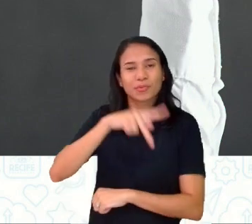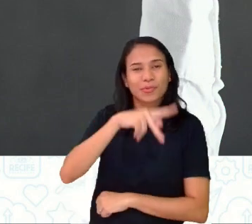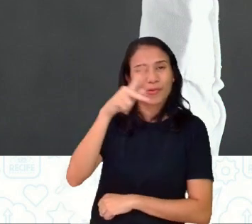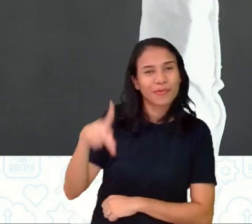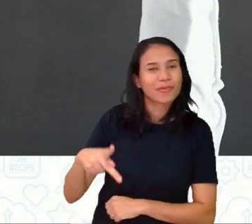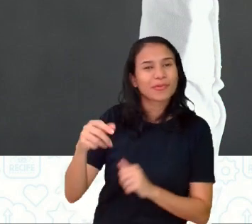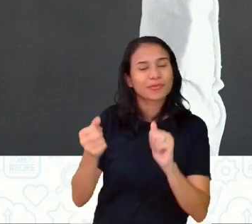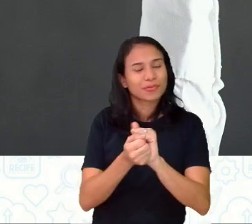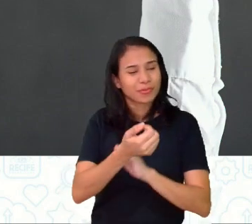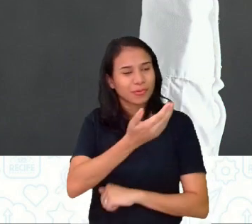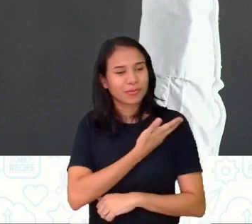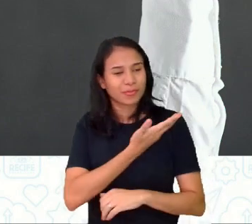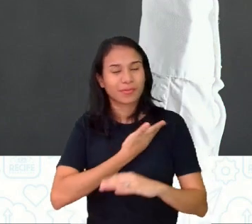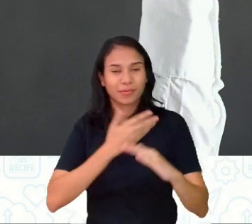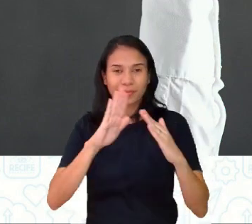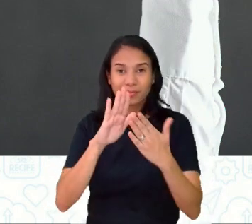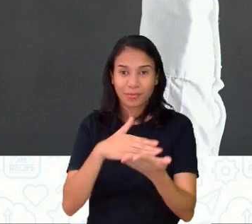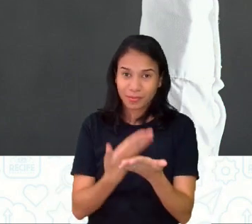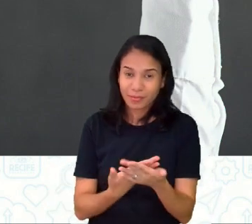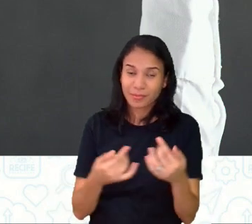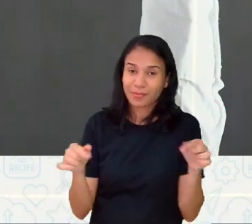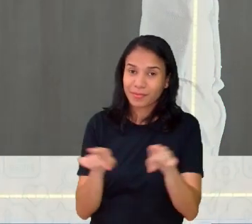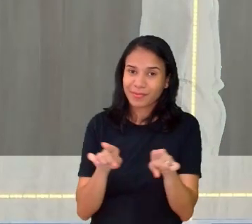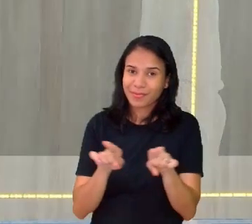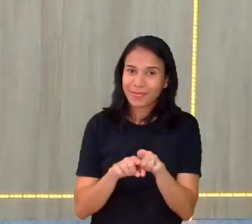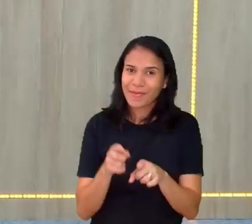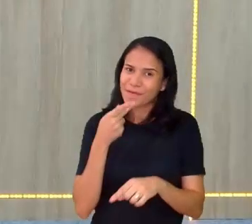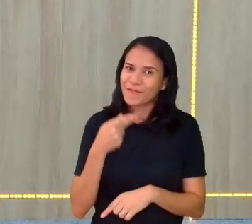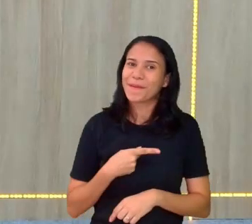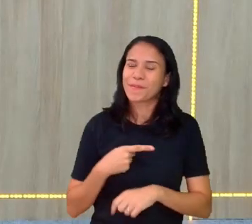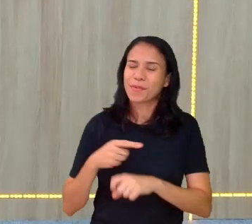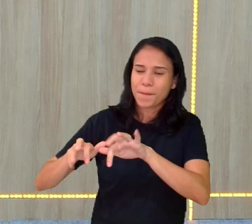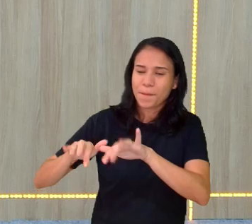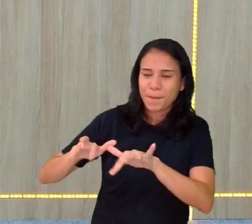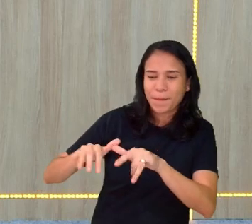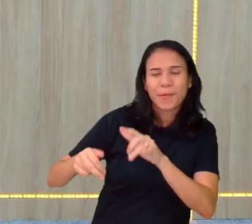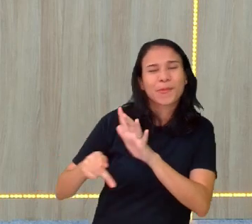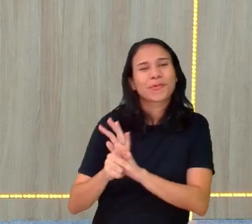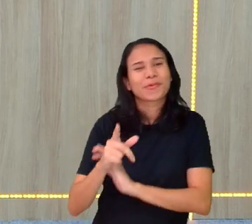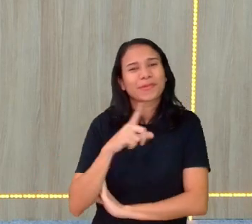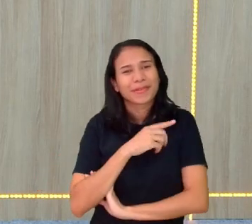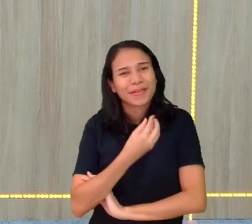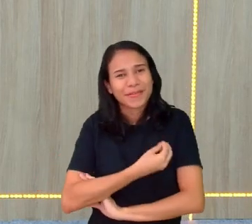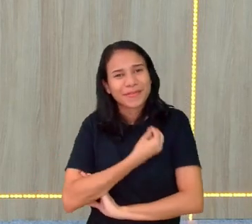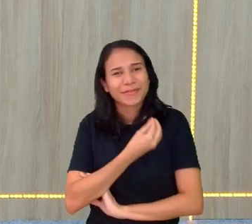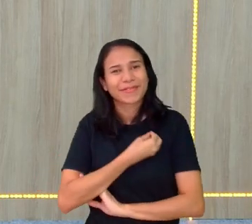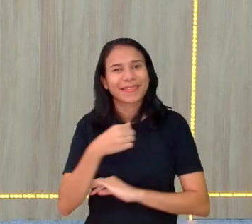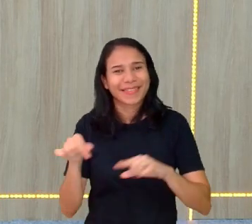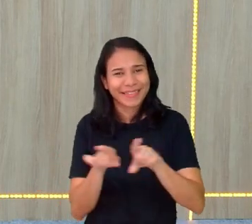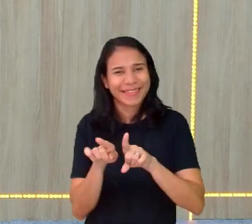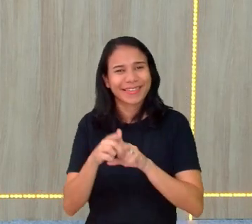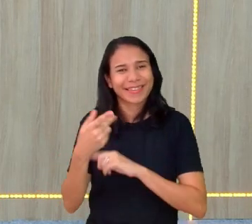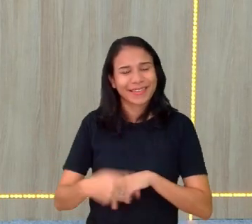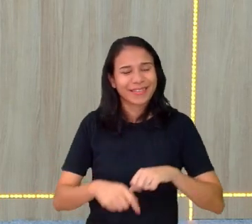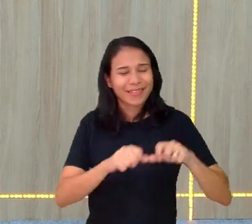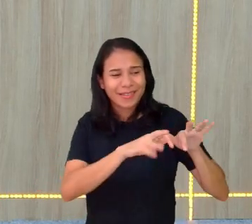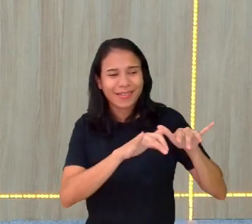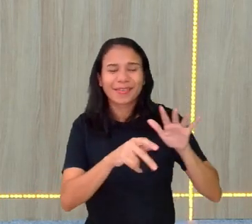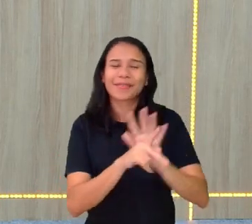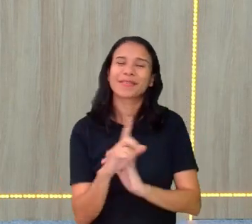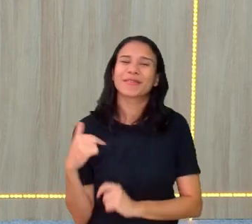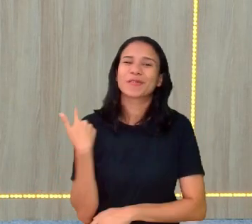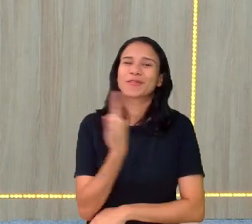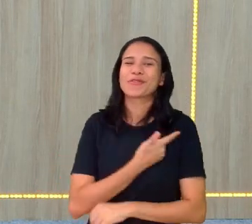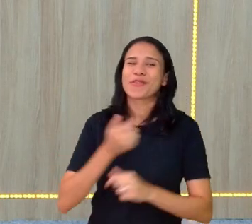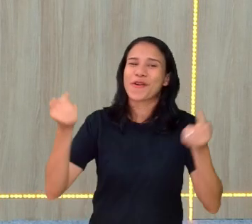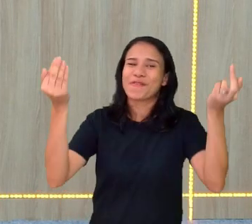seus colegas na sua escola e deixa para a gente ir lá, né, nos comentários. Comenta aqui também no chat, que a gente